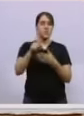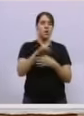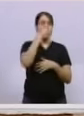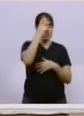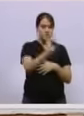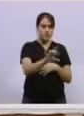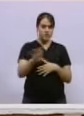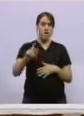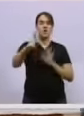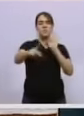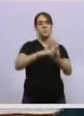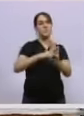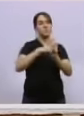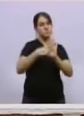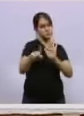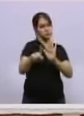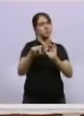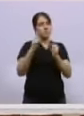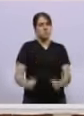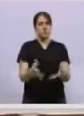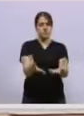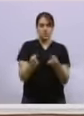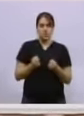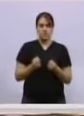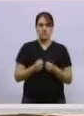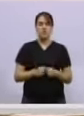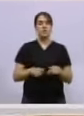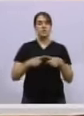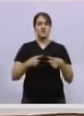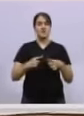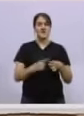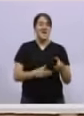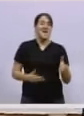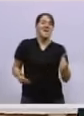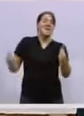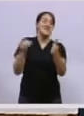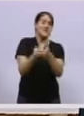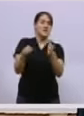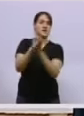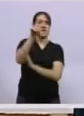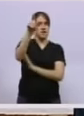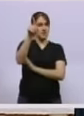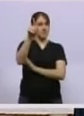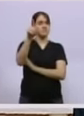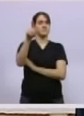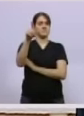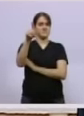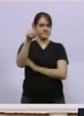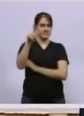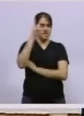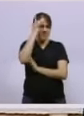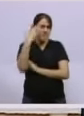a propriedade é sua e terá que tomar posse, mas o processo para chegar lá fere os pés. Acha